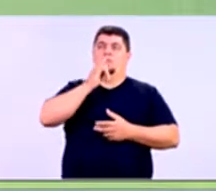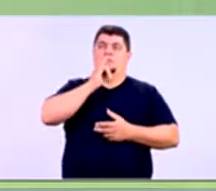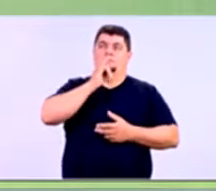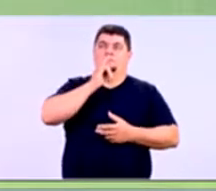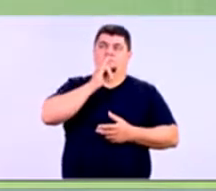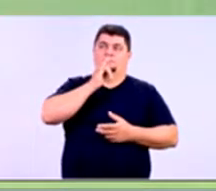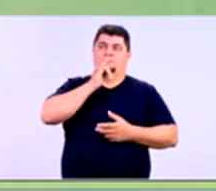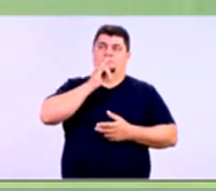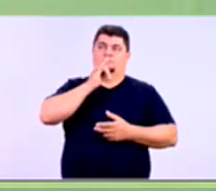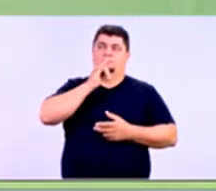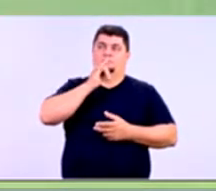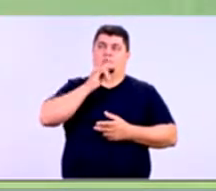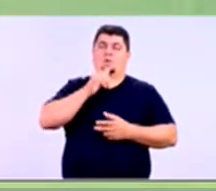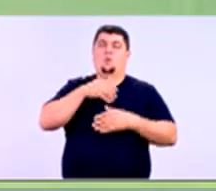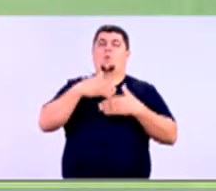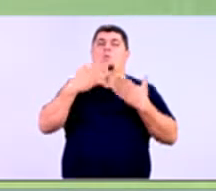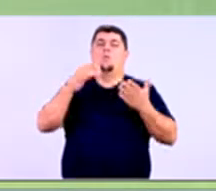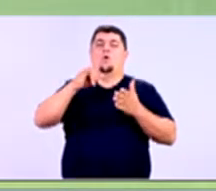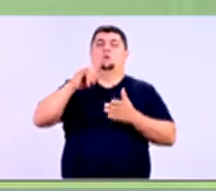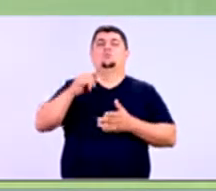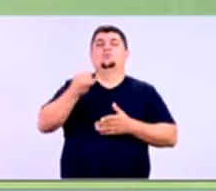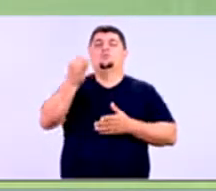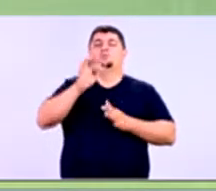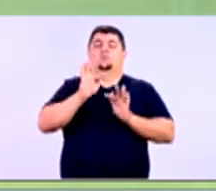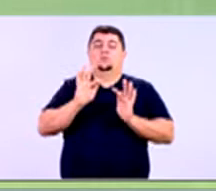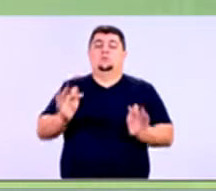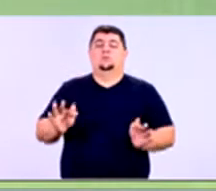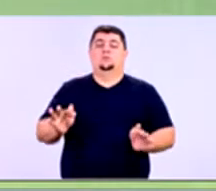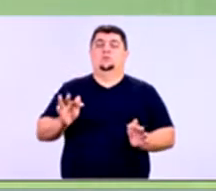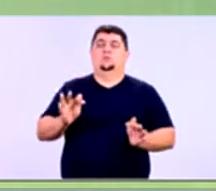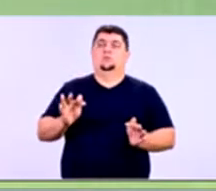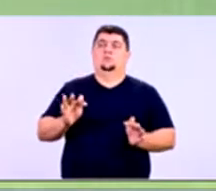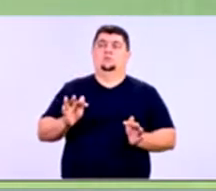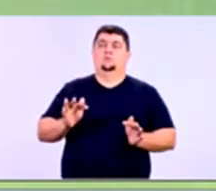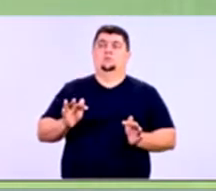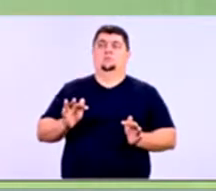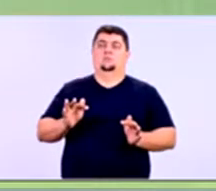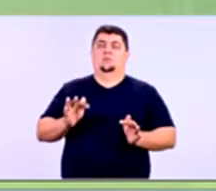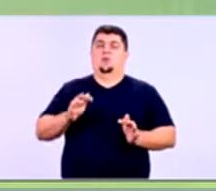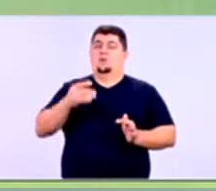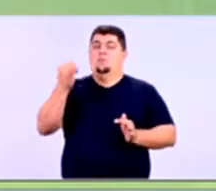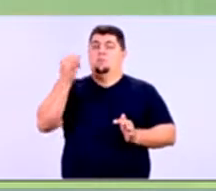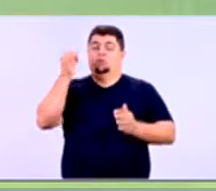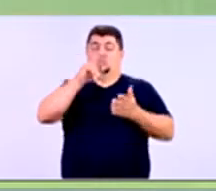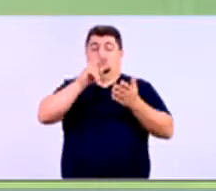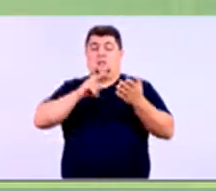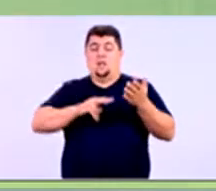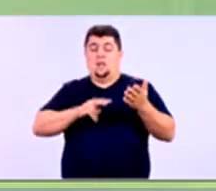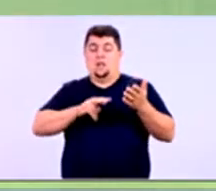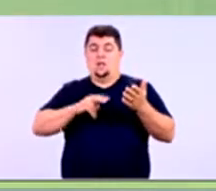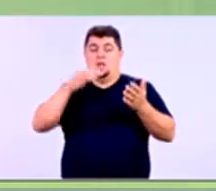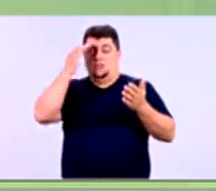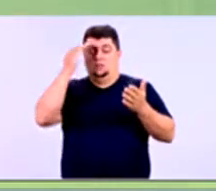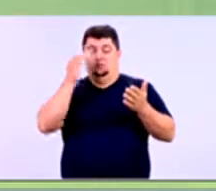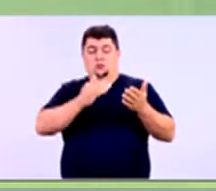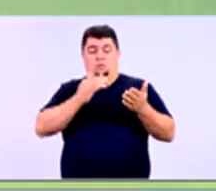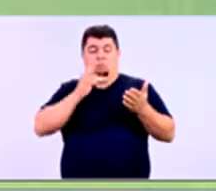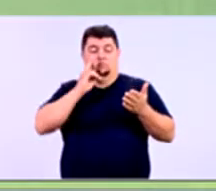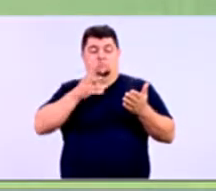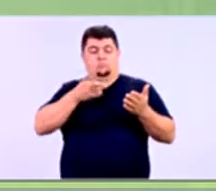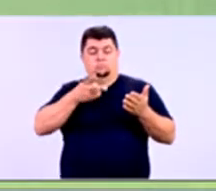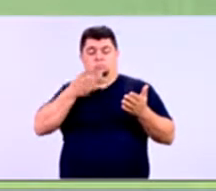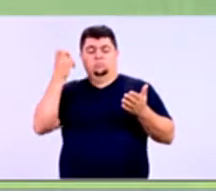Exemplo. Qual é o juro simples? Então, sempre leia o problema com atenção, destaca os